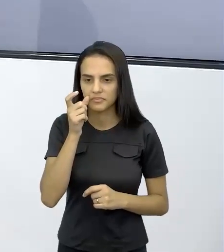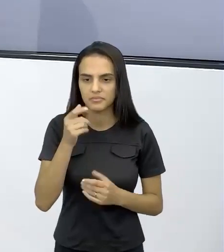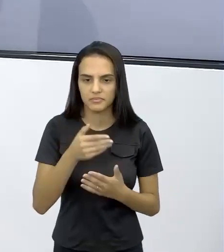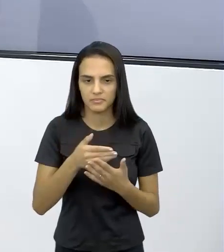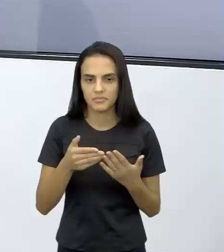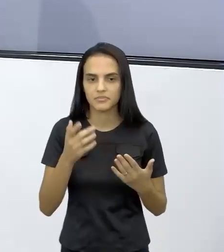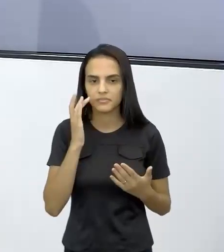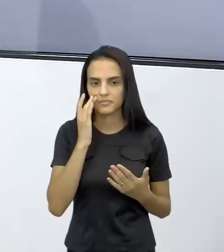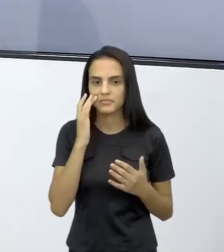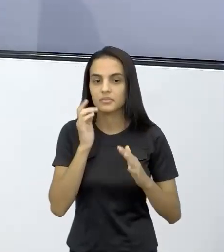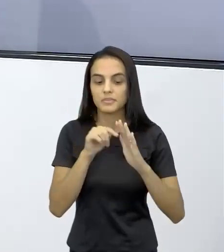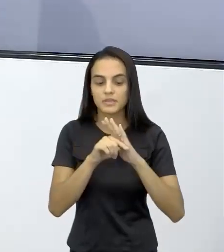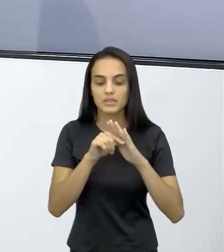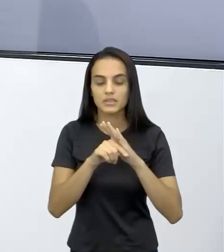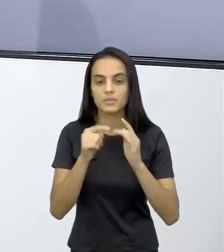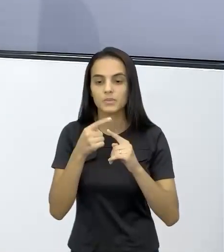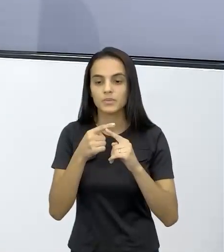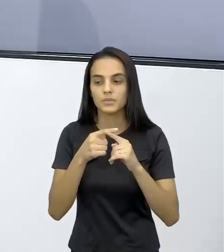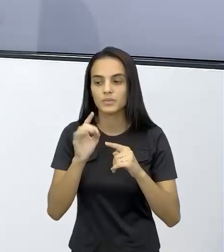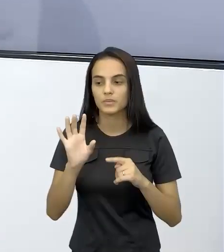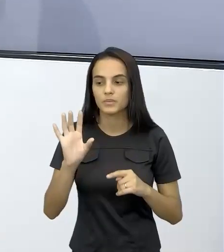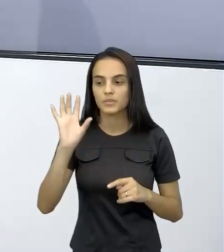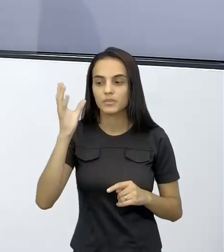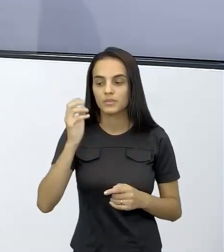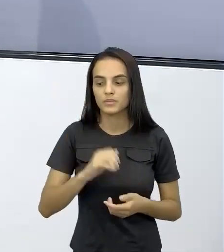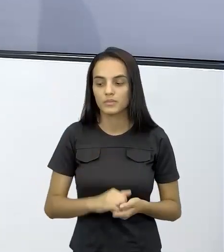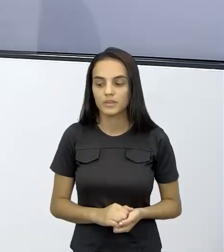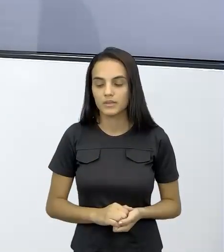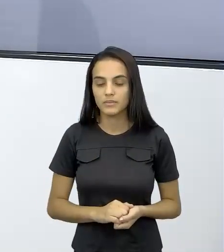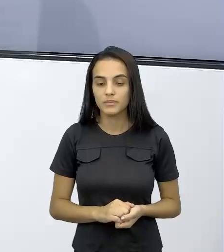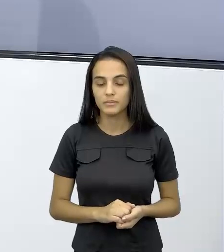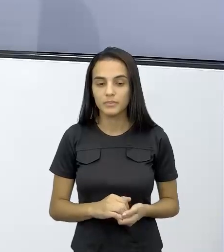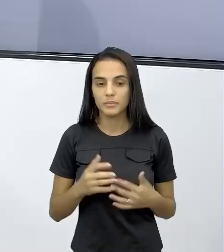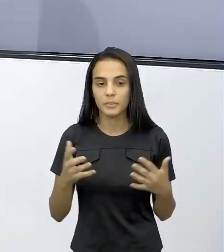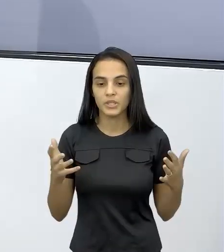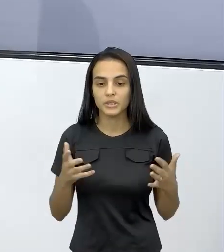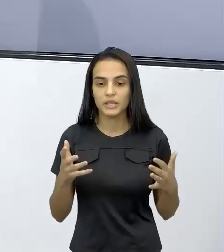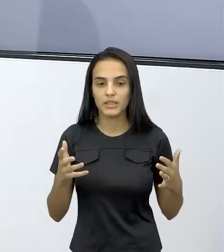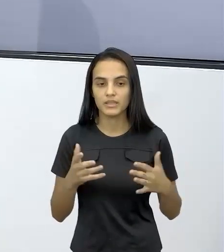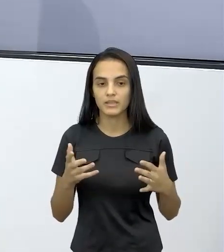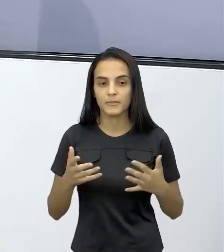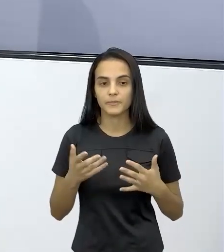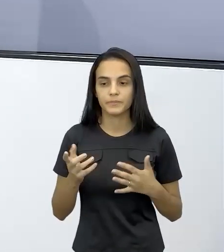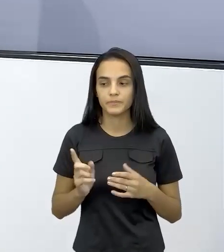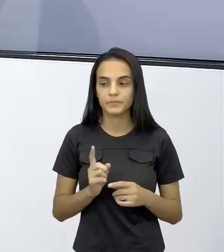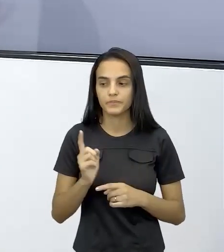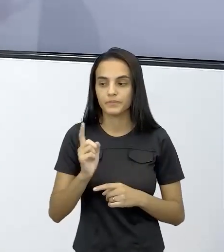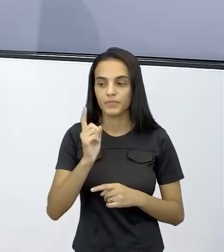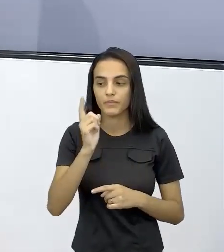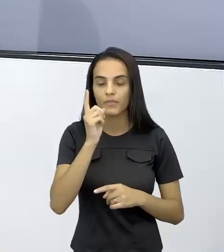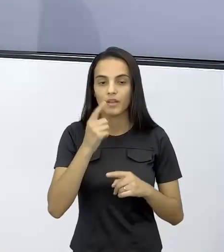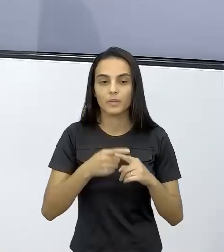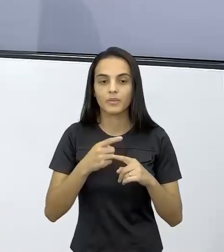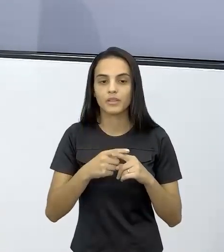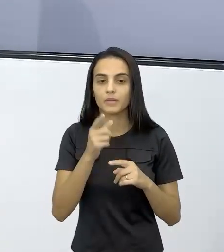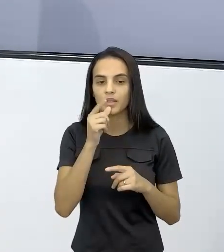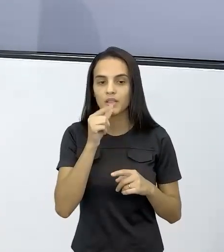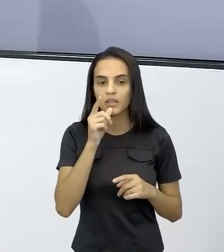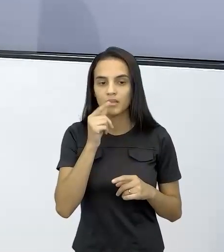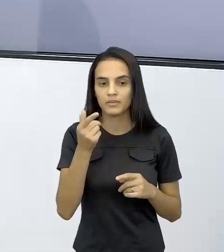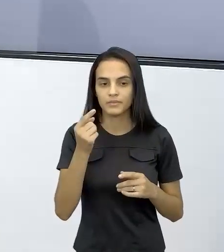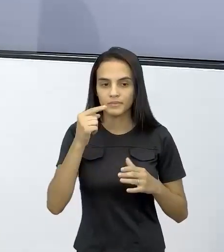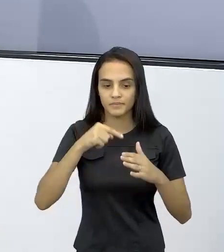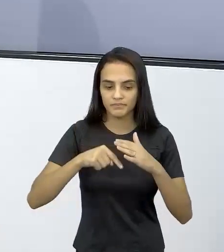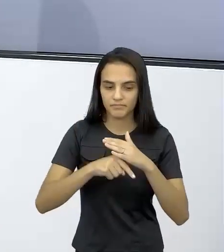Então, pesquisa por que acontece, né? Por que o ar dentro de um tubo de óleo sobe, né? E por que a água dentro do tubo do